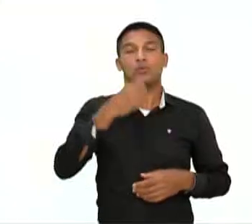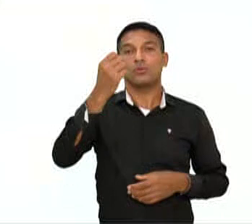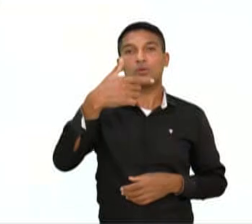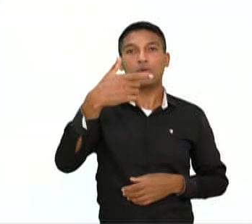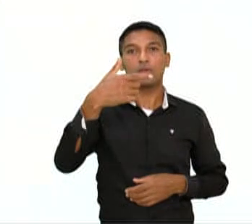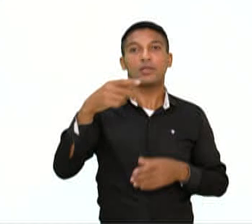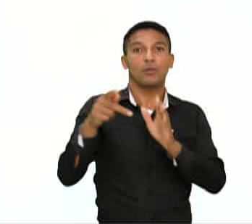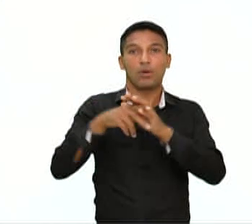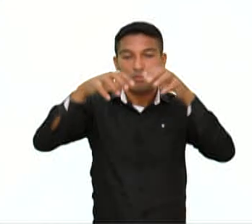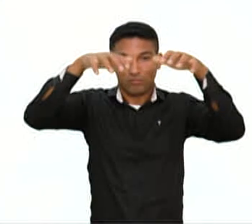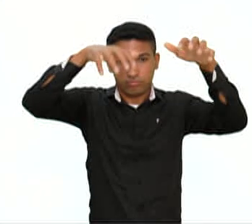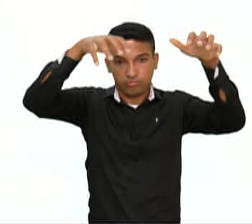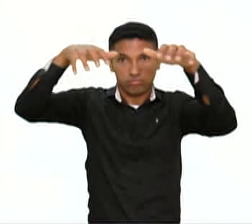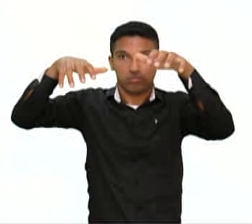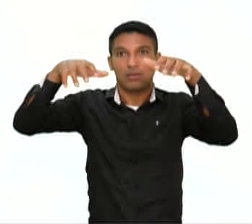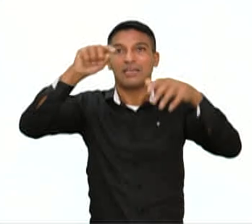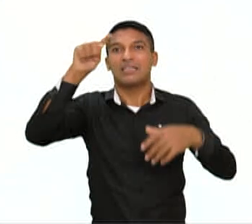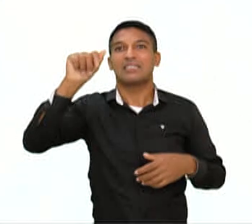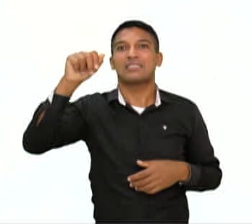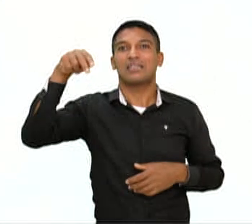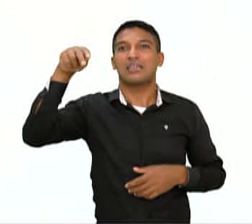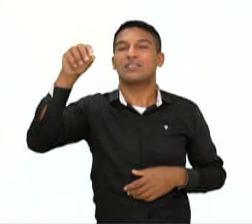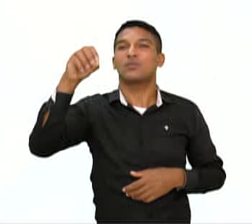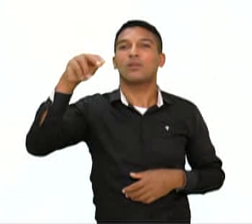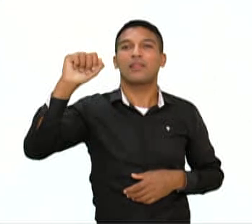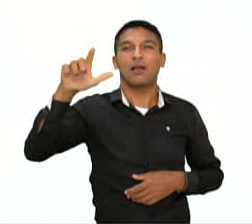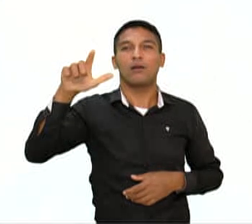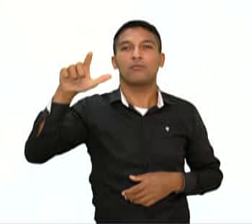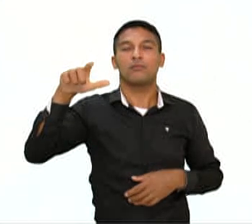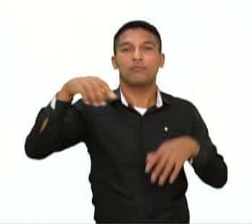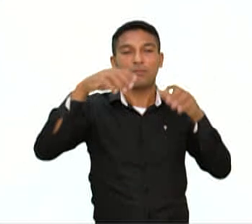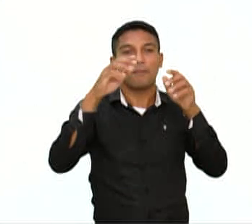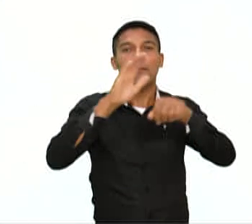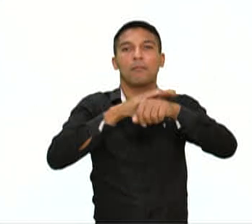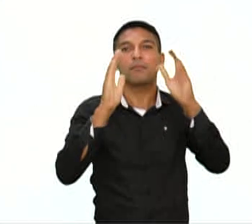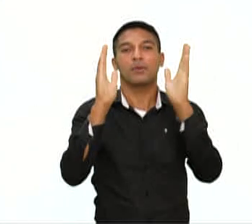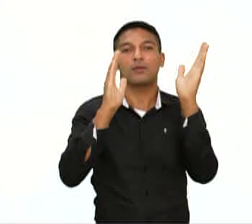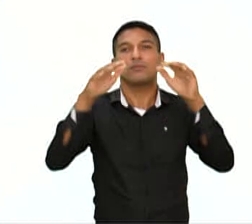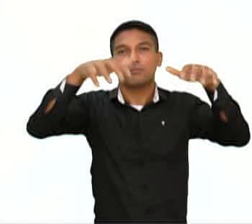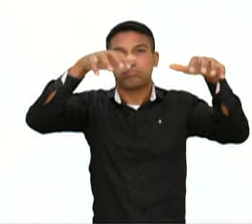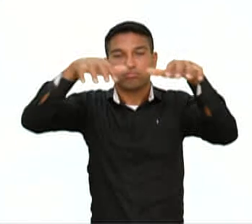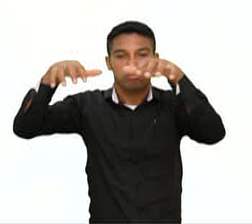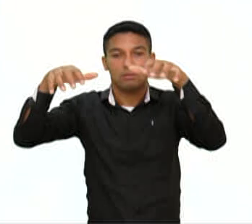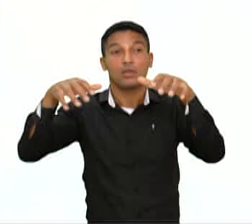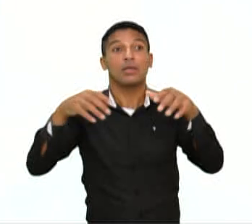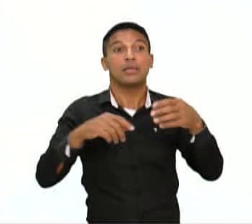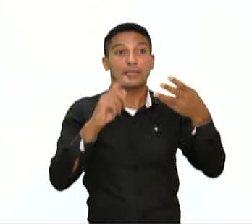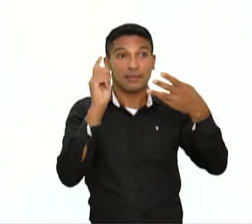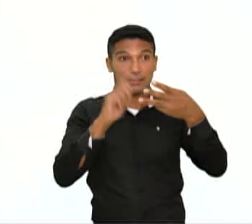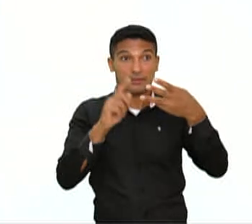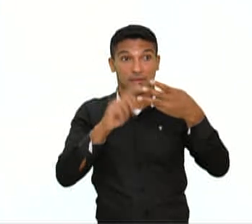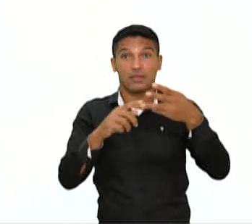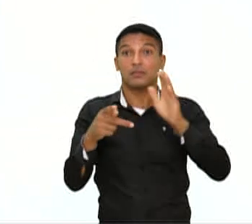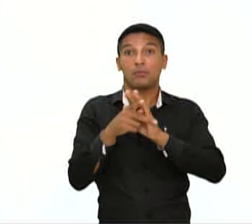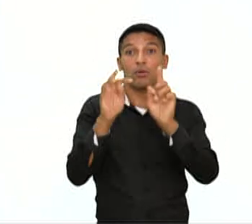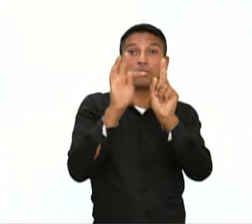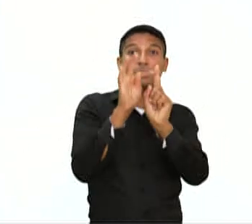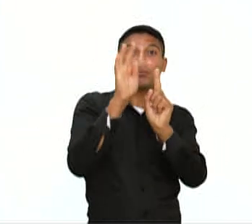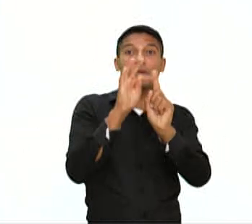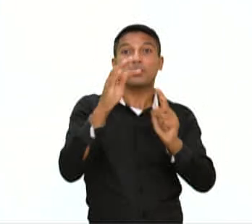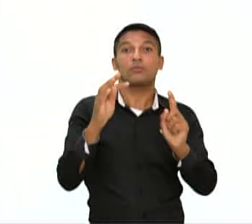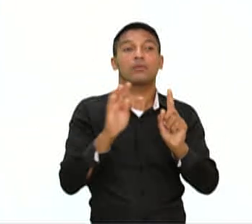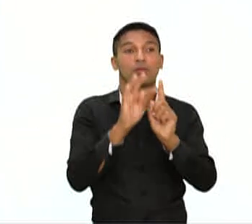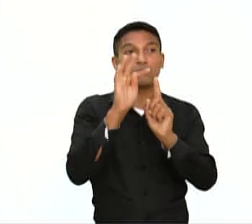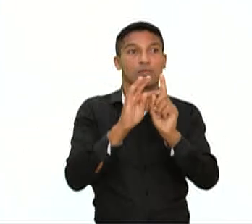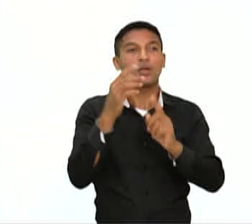chuvas, o período sazonal aqui destacado, e a número 3 identifica a questão da temperatura. Então, olhando o mapa